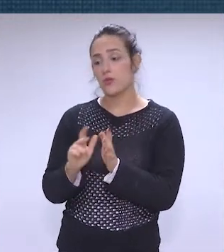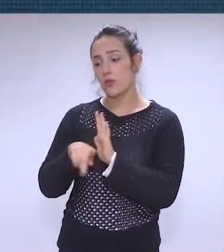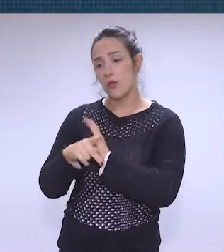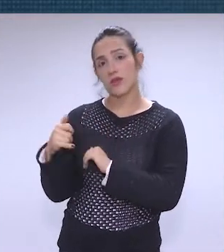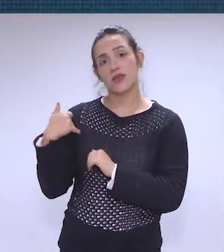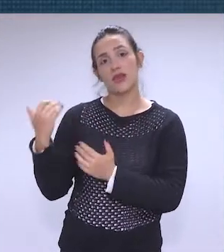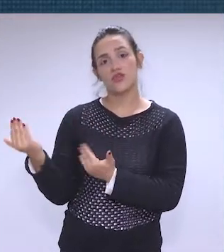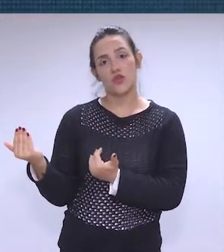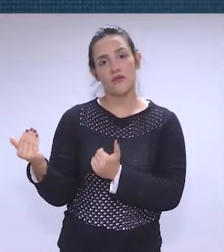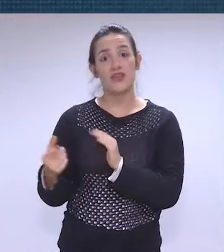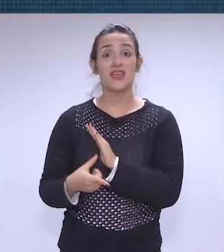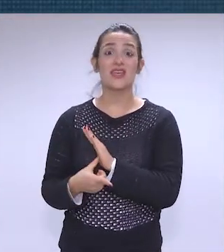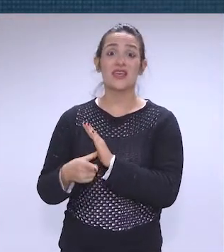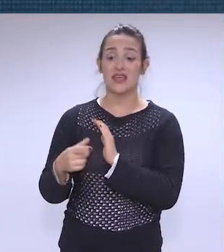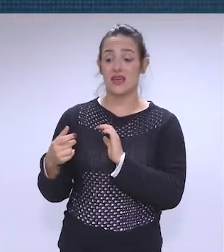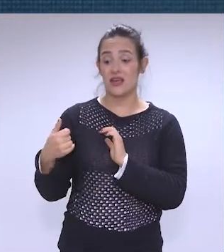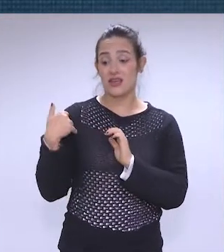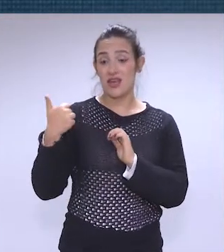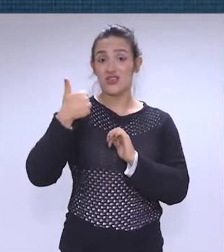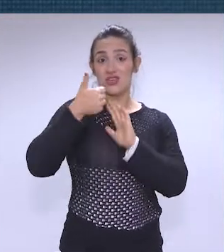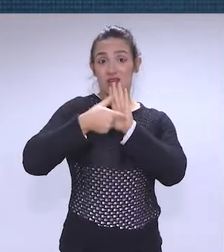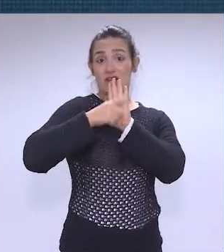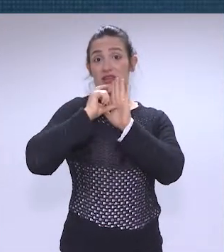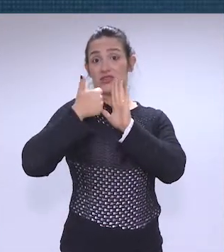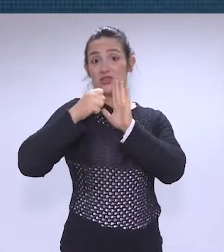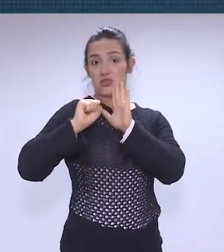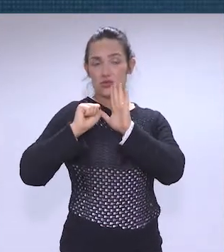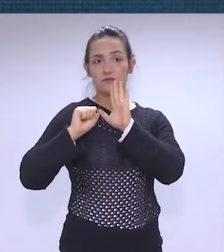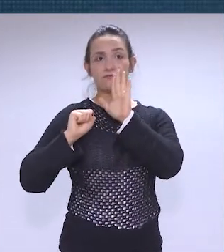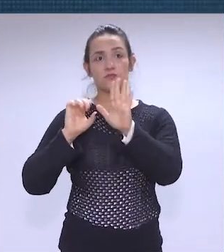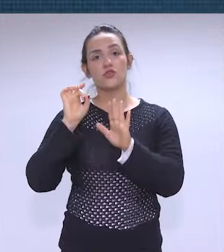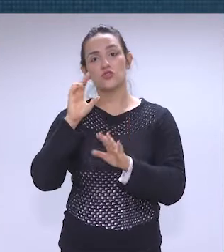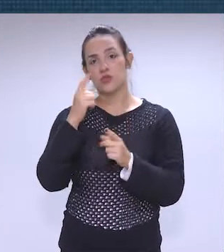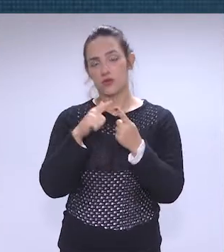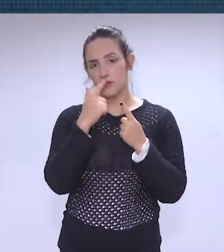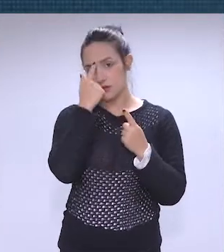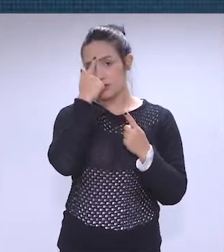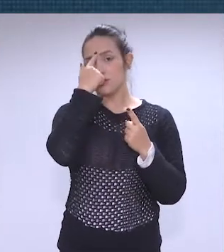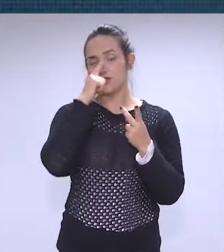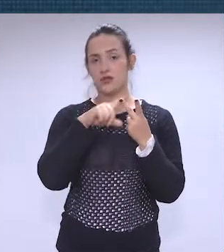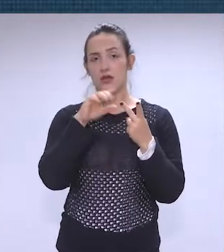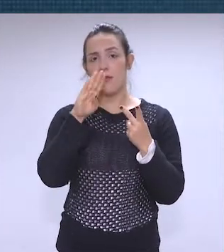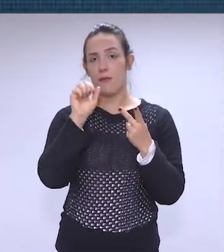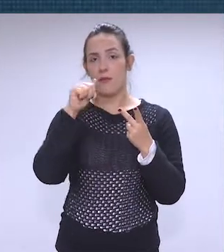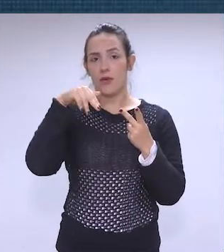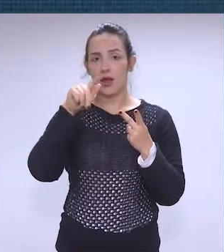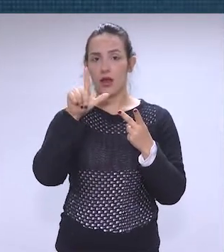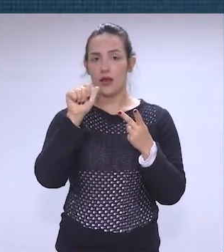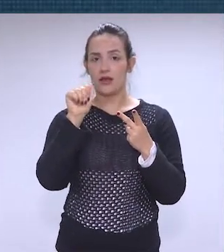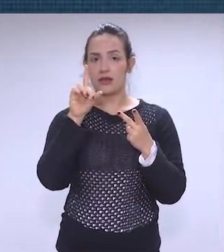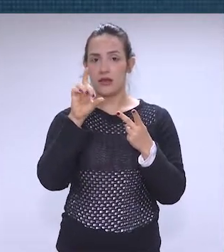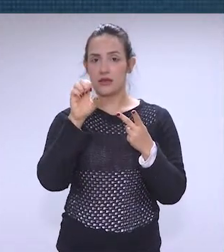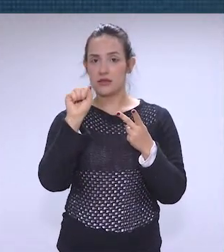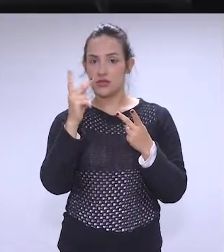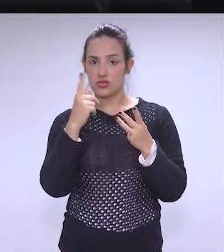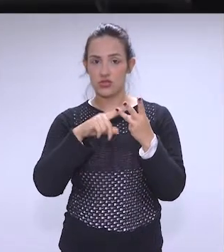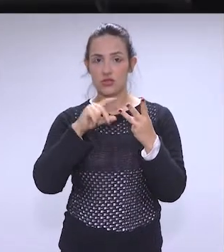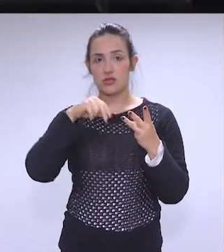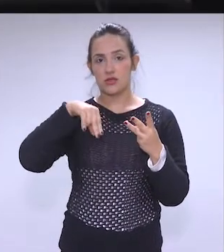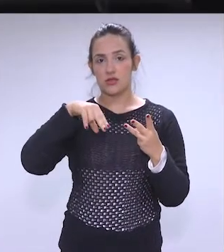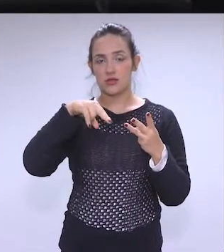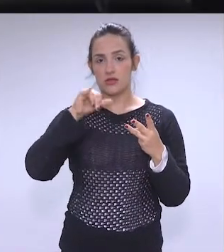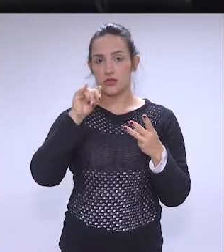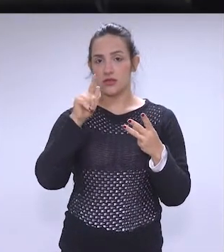jovens casando antes de completar 18 anos. Perde apenas para Índia, Bangladesh e Nigéria. É